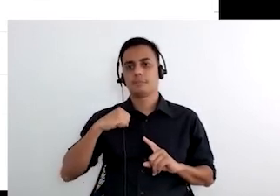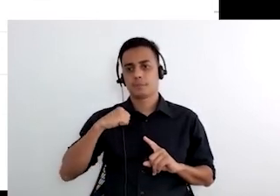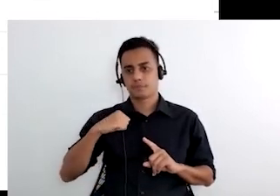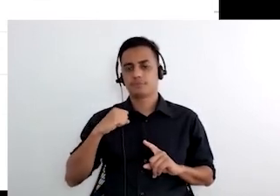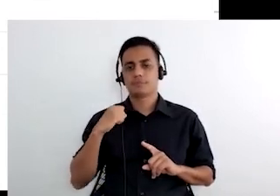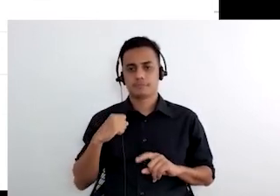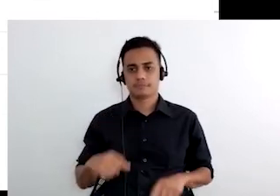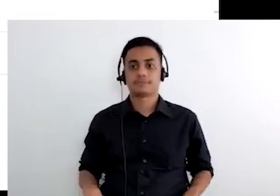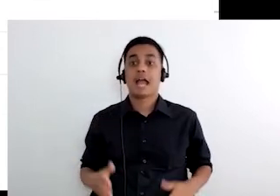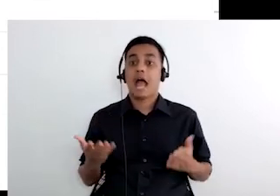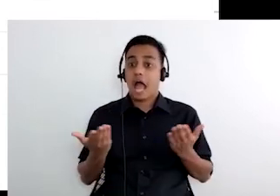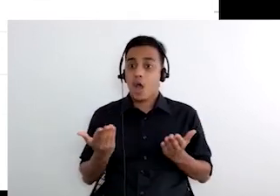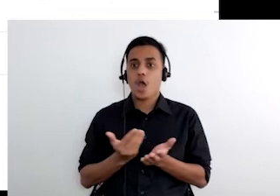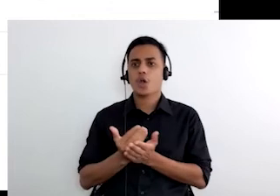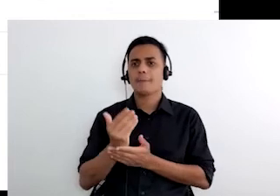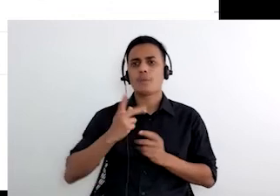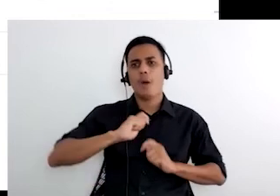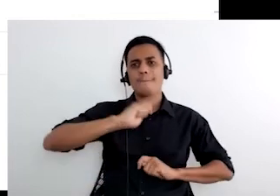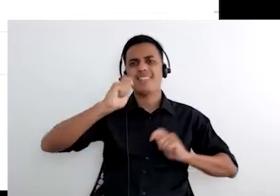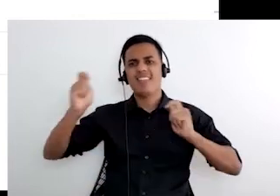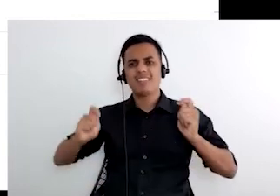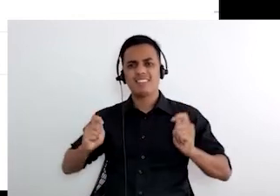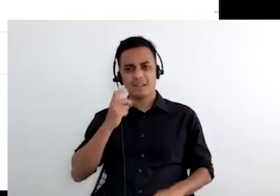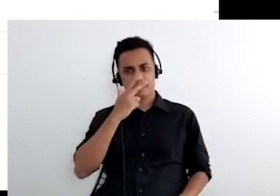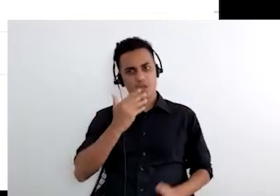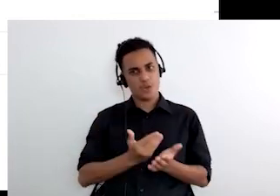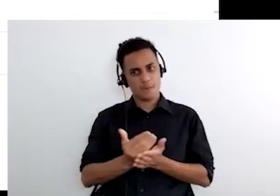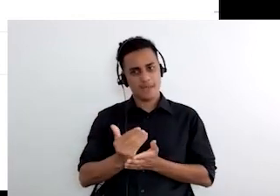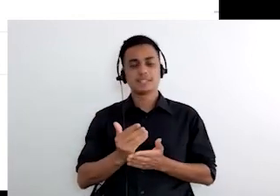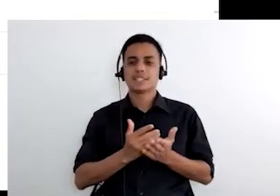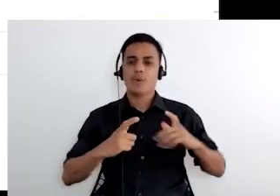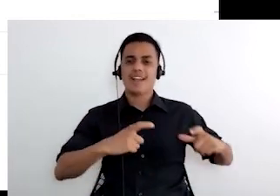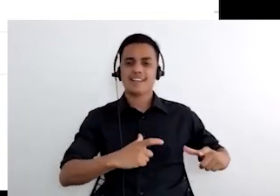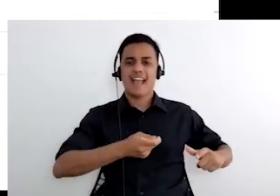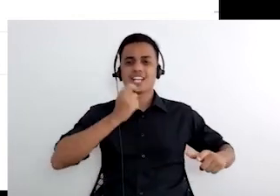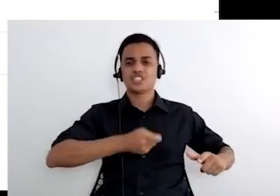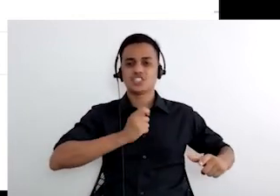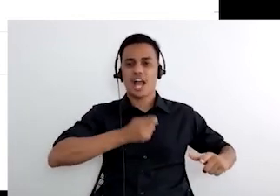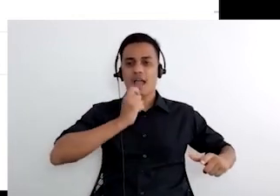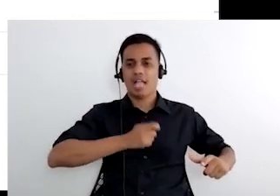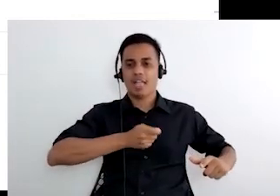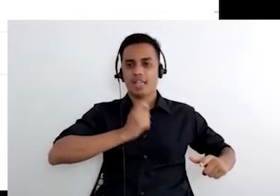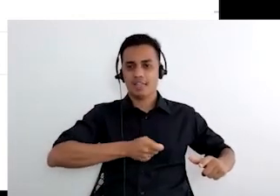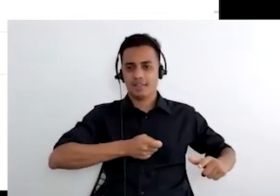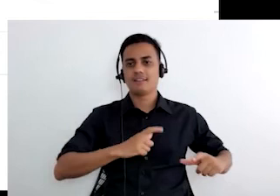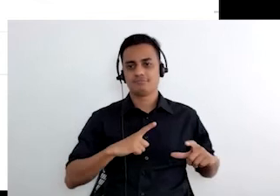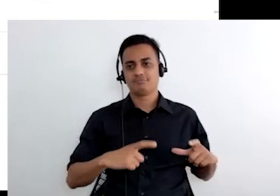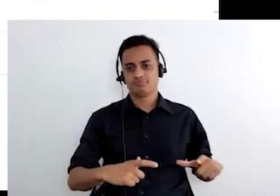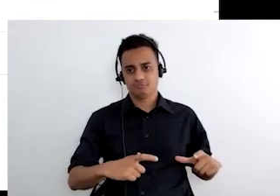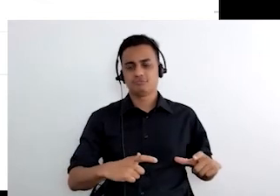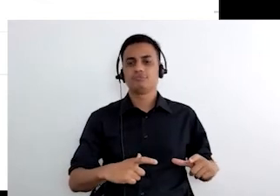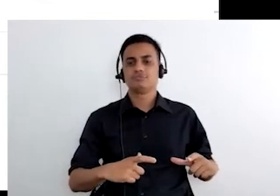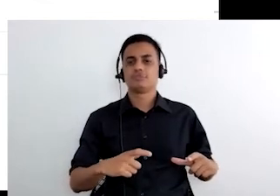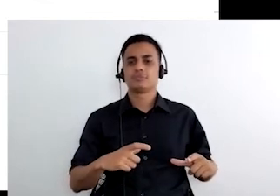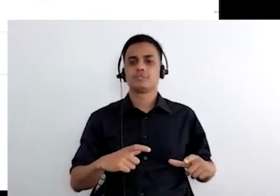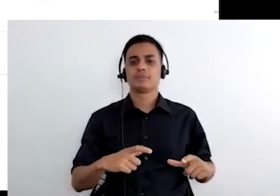a gente está começando a ter uma bateria, né? Vamos colocar uma caixa que vai fazer um pá, pá, pá, uma pausa,